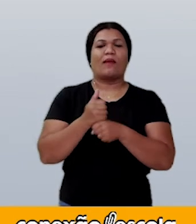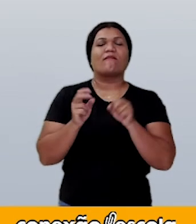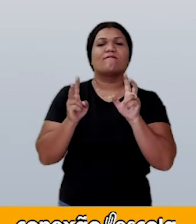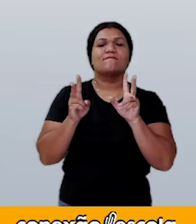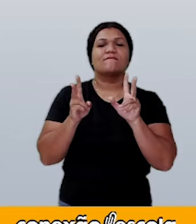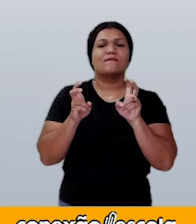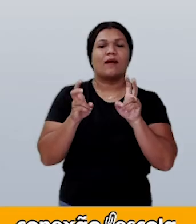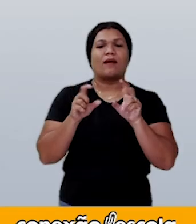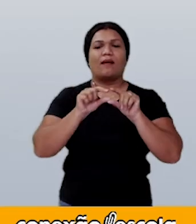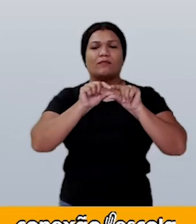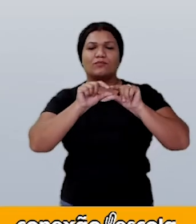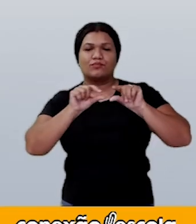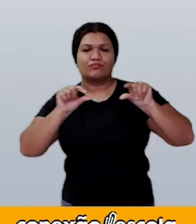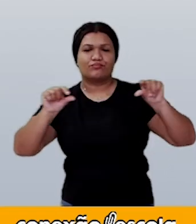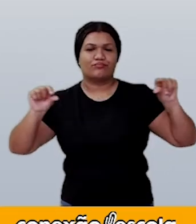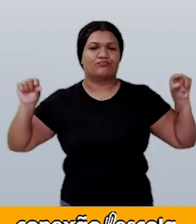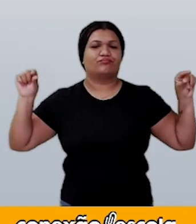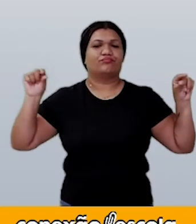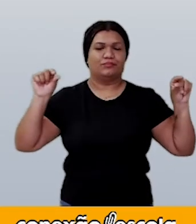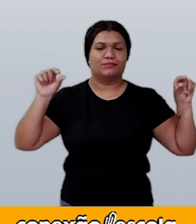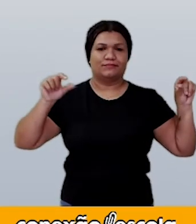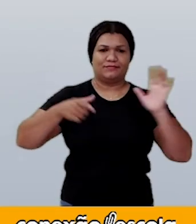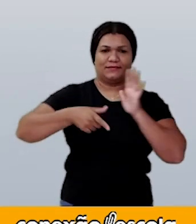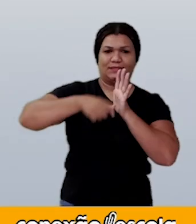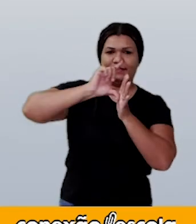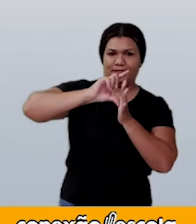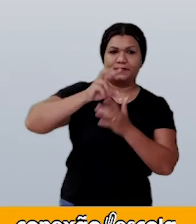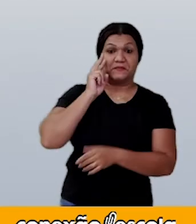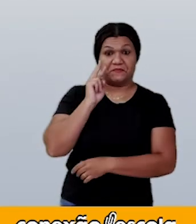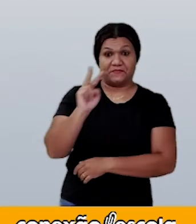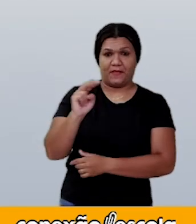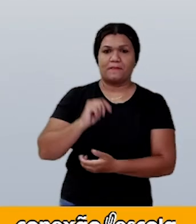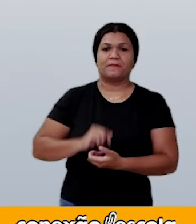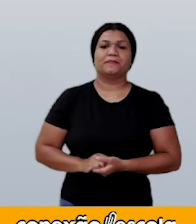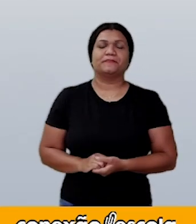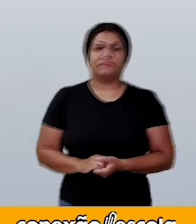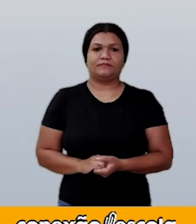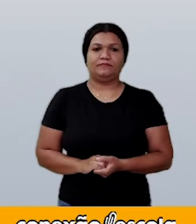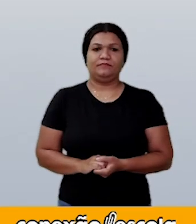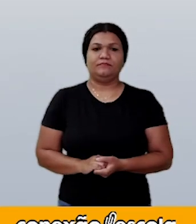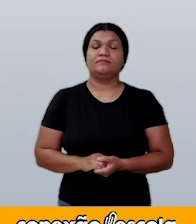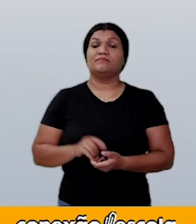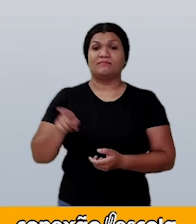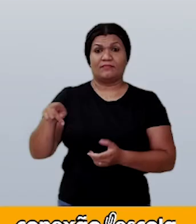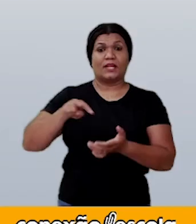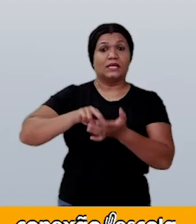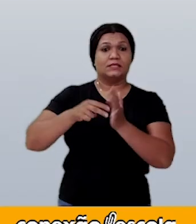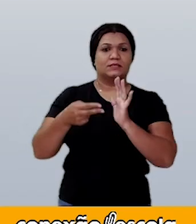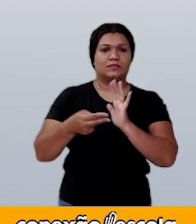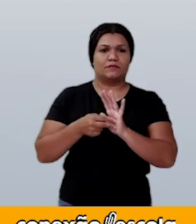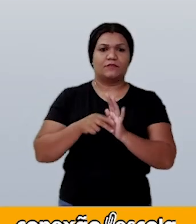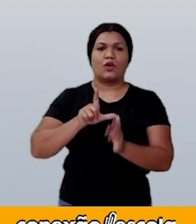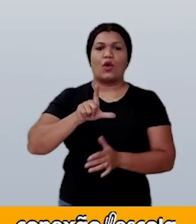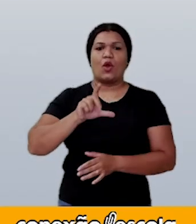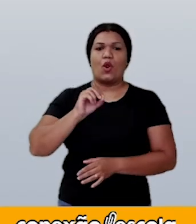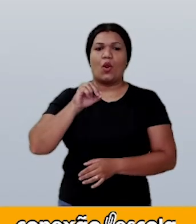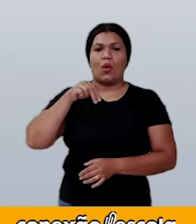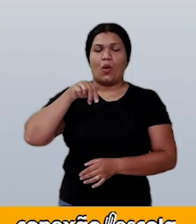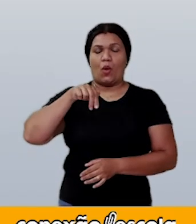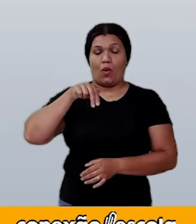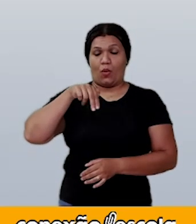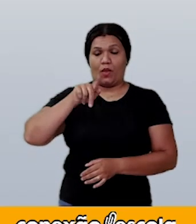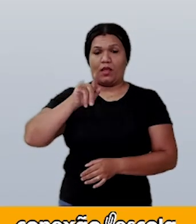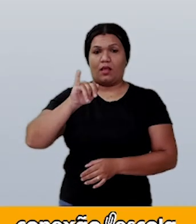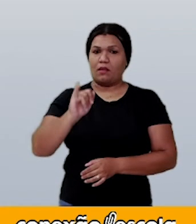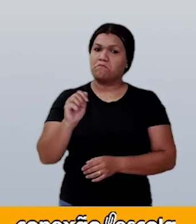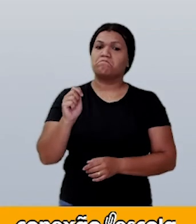aquela construção imensa ali, né? Vejam só. O que significa que os long podem ter sido